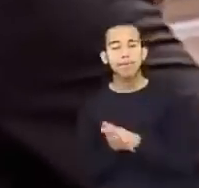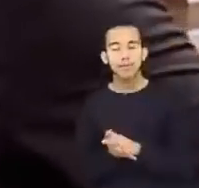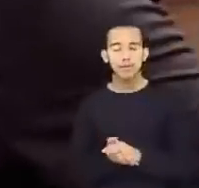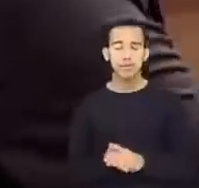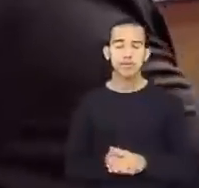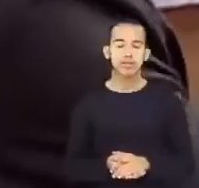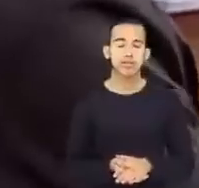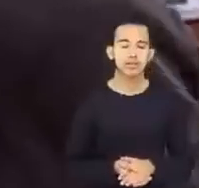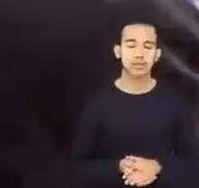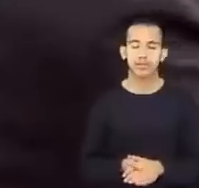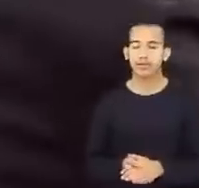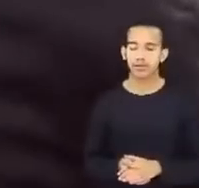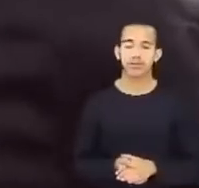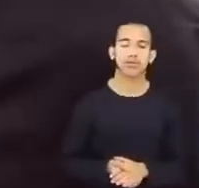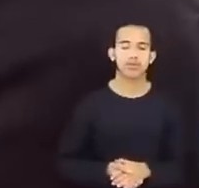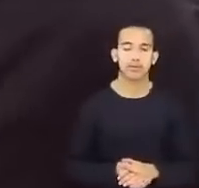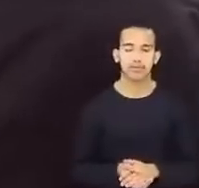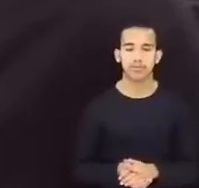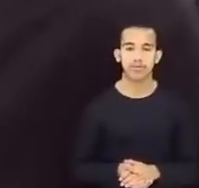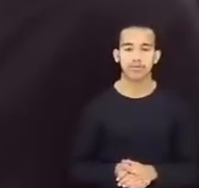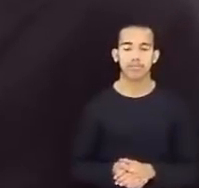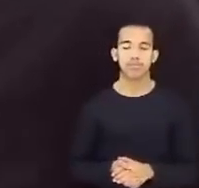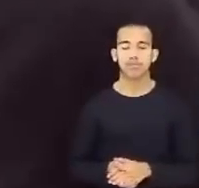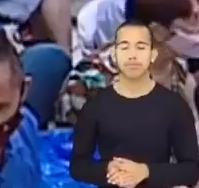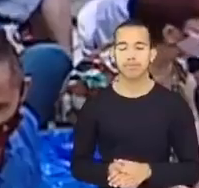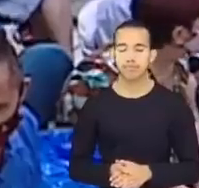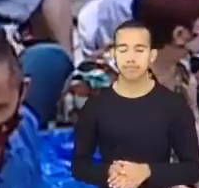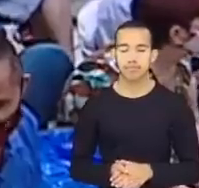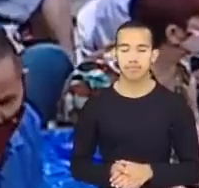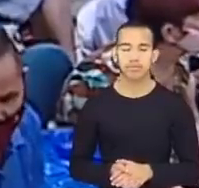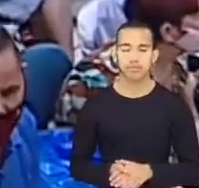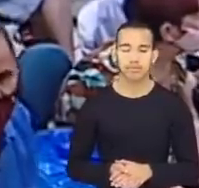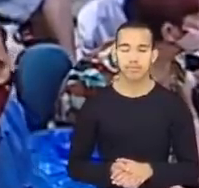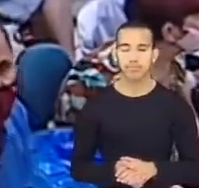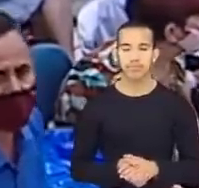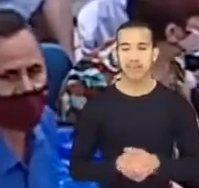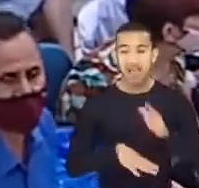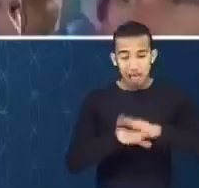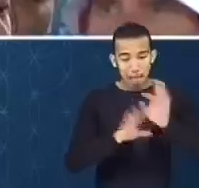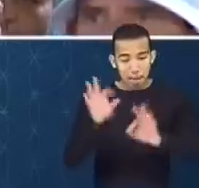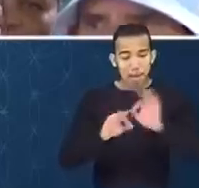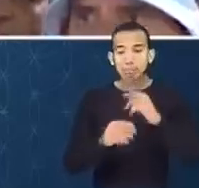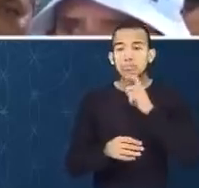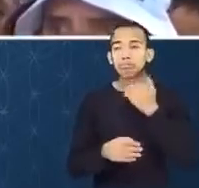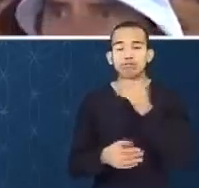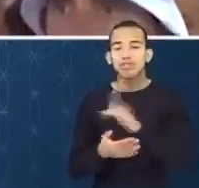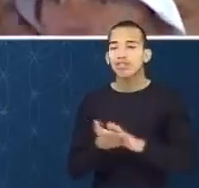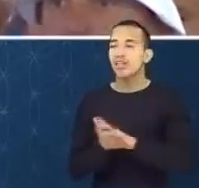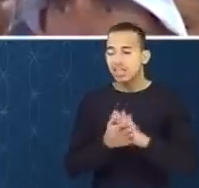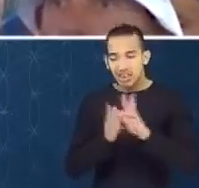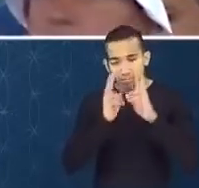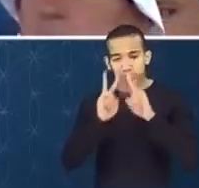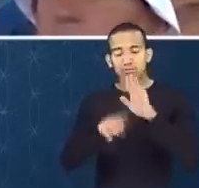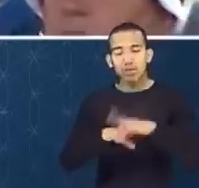o advogado lá do Rio Grande do Sul sabe disso aí. Acho que não sei se ele já passou e falou com o senhor. Mas não deu nada não, porque a juíza falou, peraí, mas esse Valdemiro eu já vi, ele chama